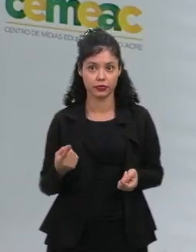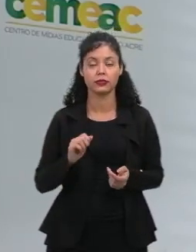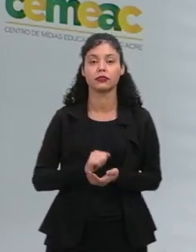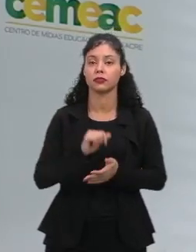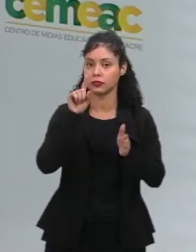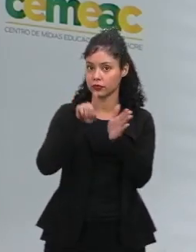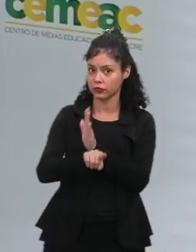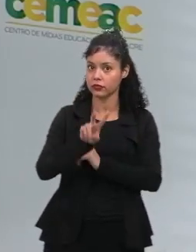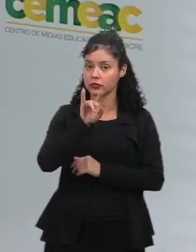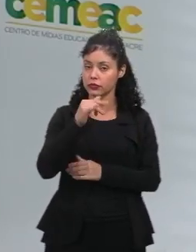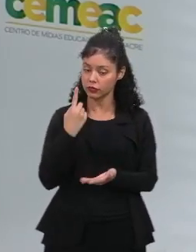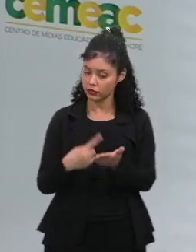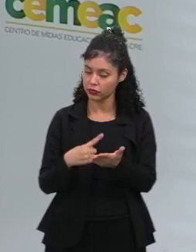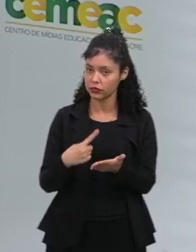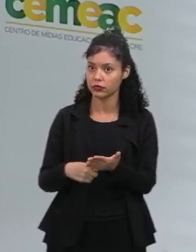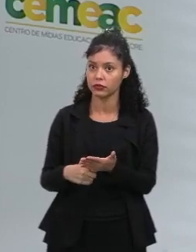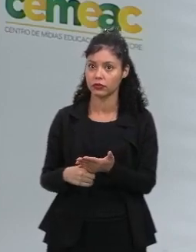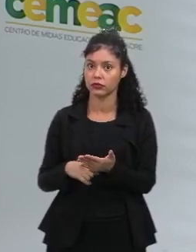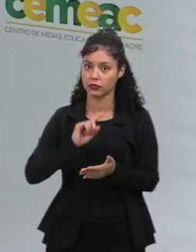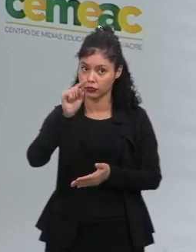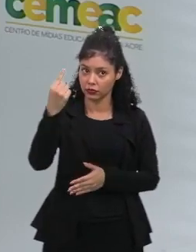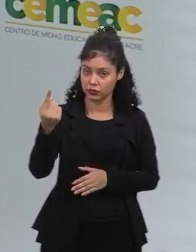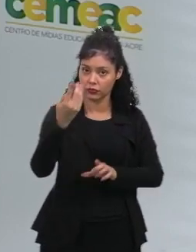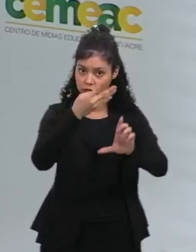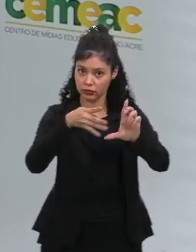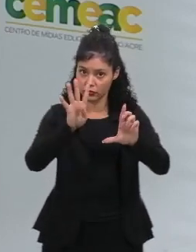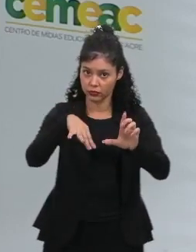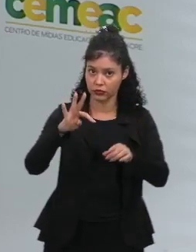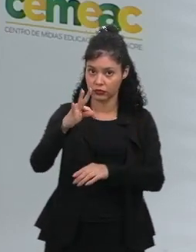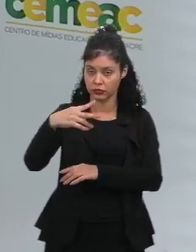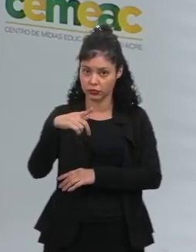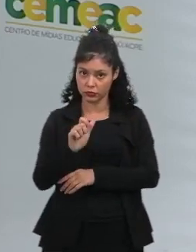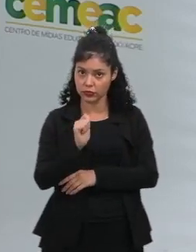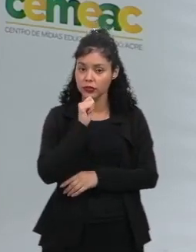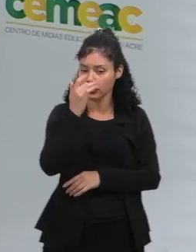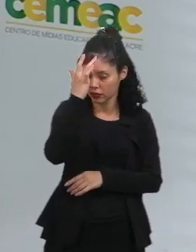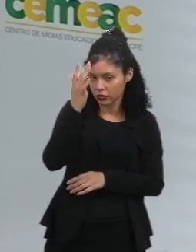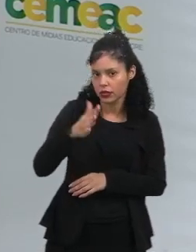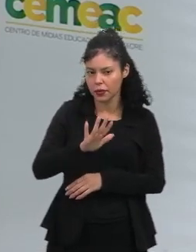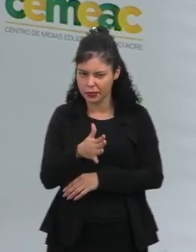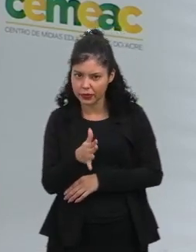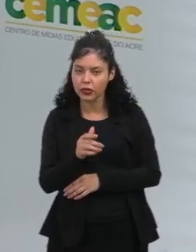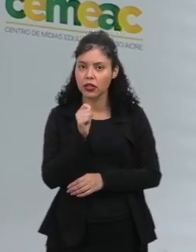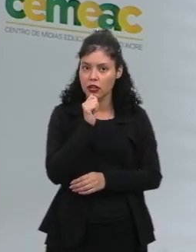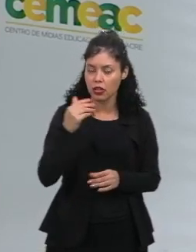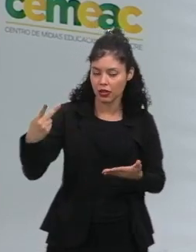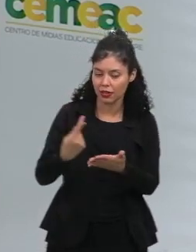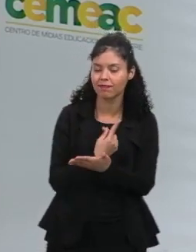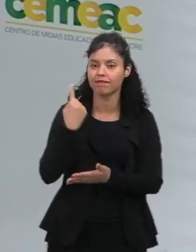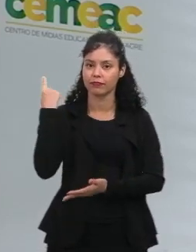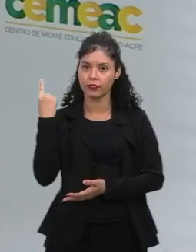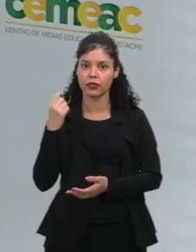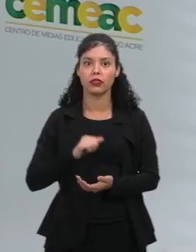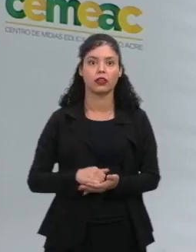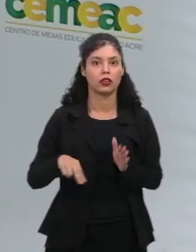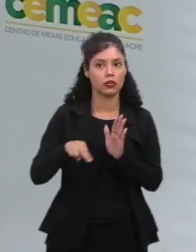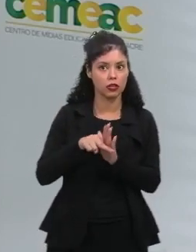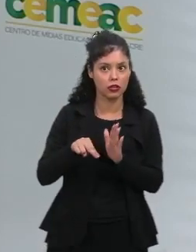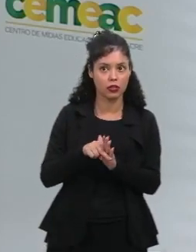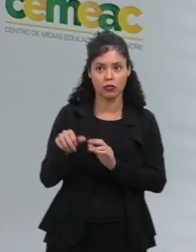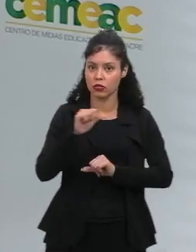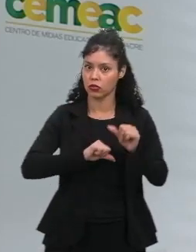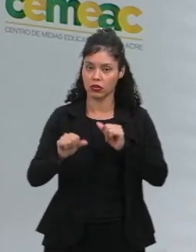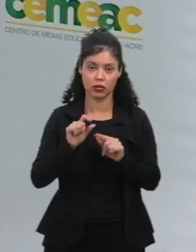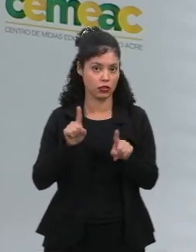essa questão ela vai ser considerada lá na taxa de TRI, se você acertar as faces, as médias, errando essa, sua nota não vai ter uma